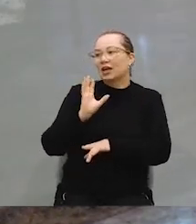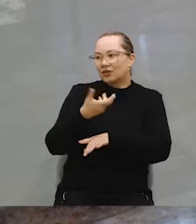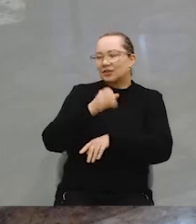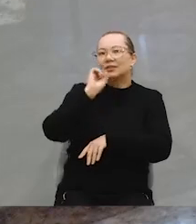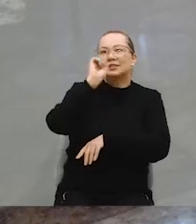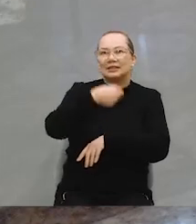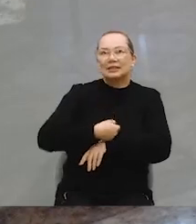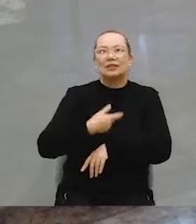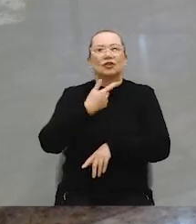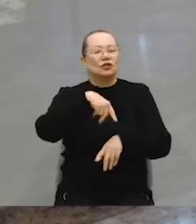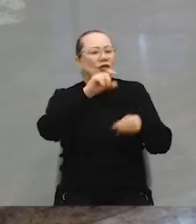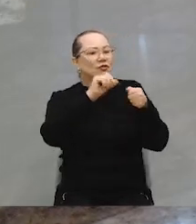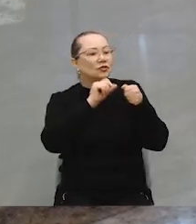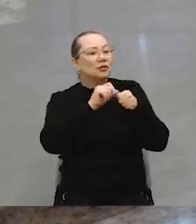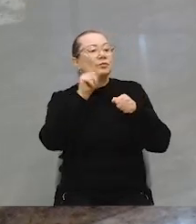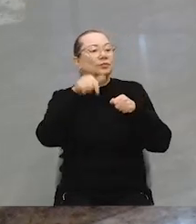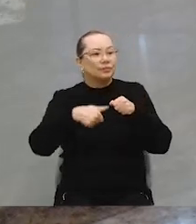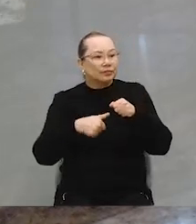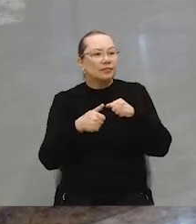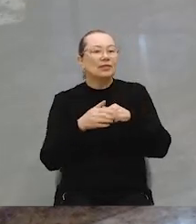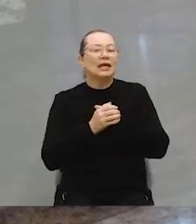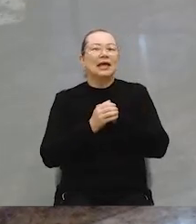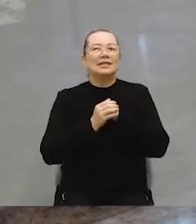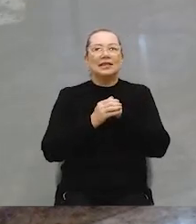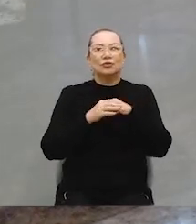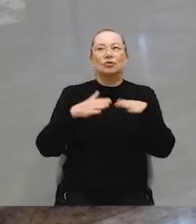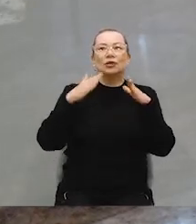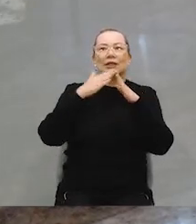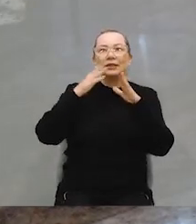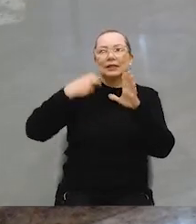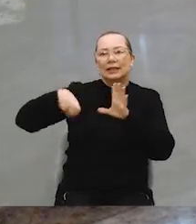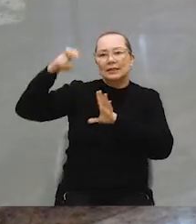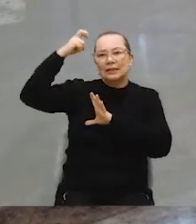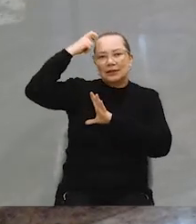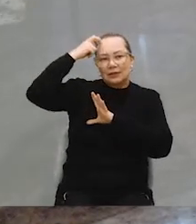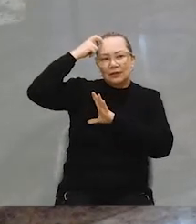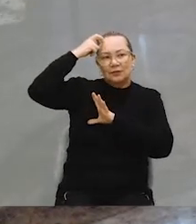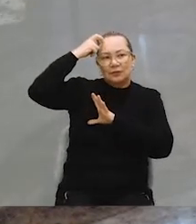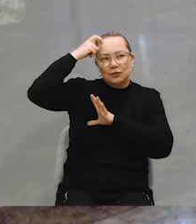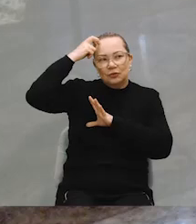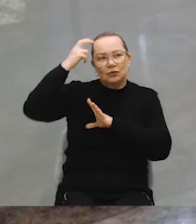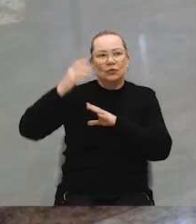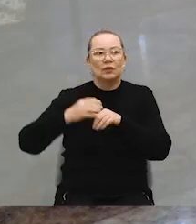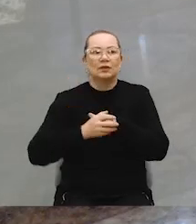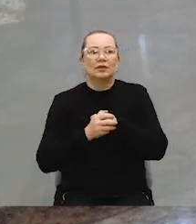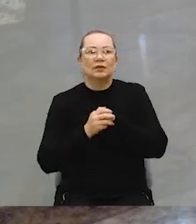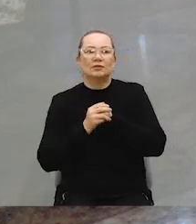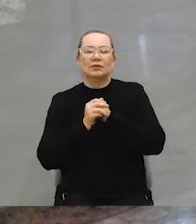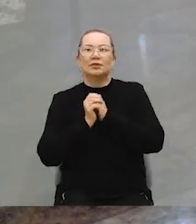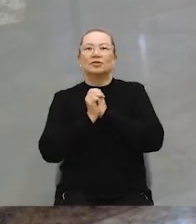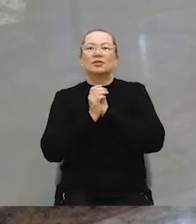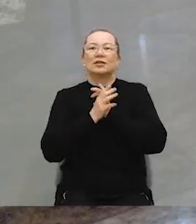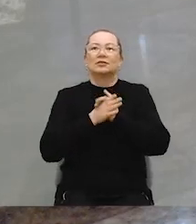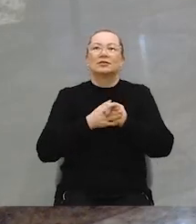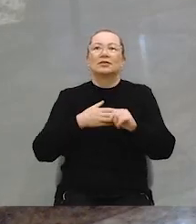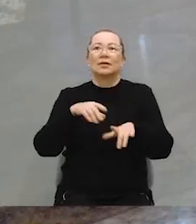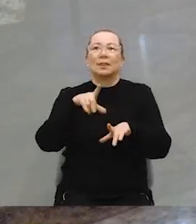e fizemos na Casa da Cultura. Na Casa da Cultura e, se eu não me engano, qual foi a escola que teve também